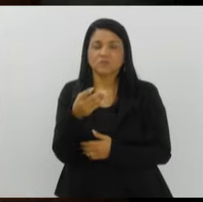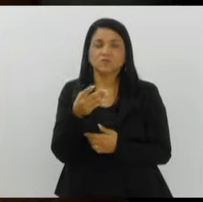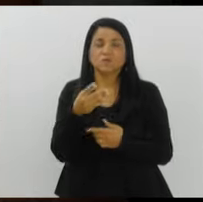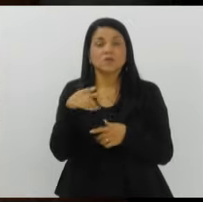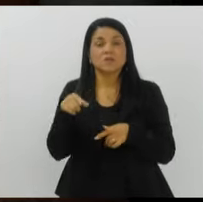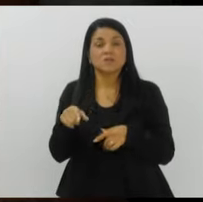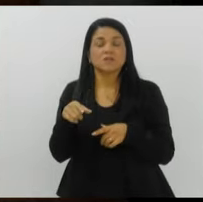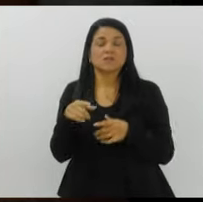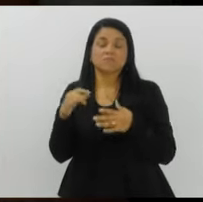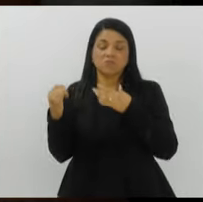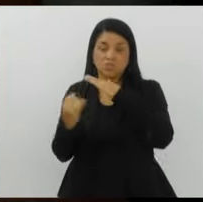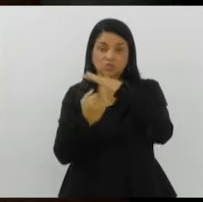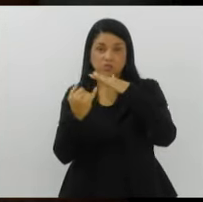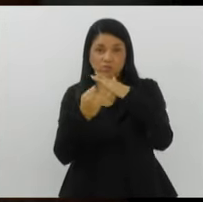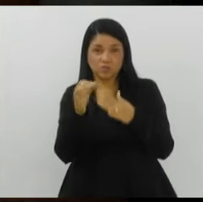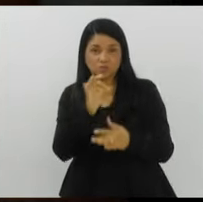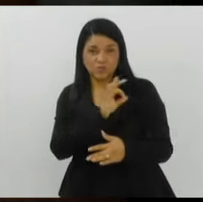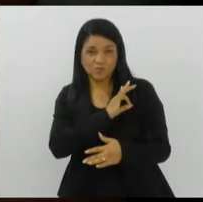instituições policiais,